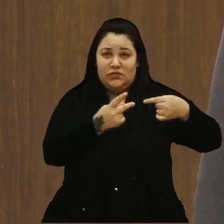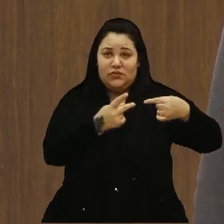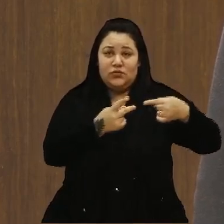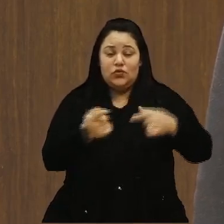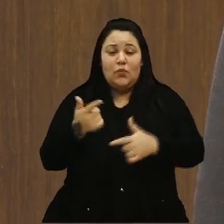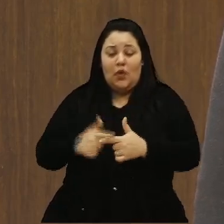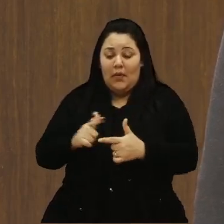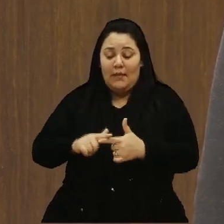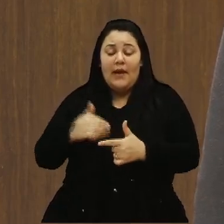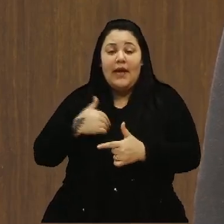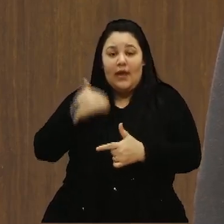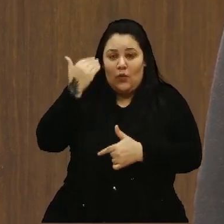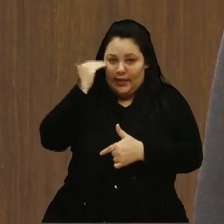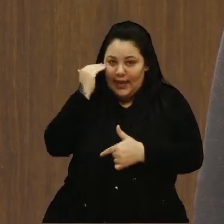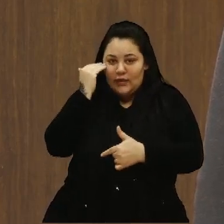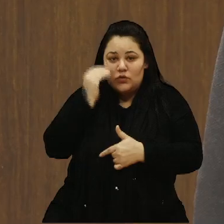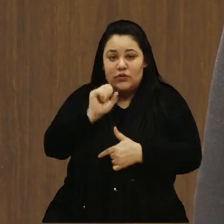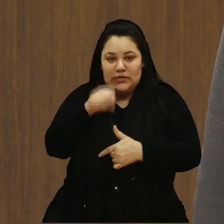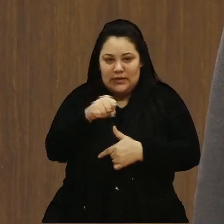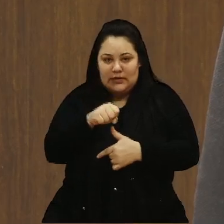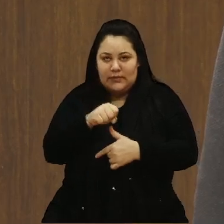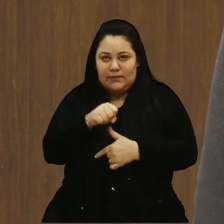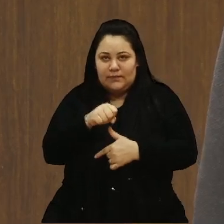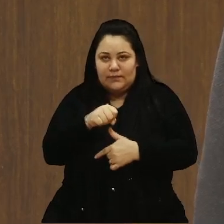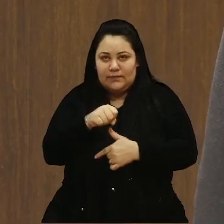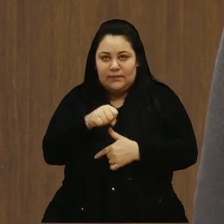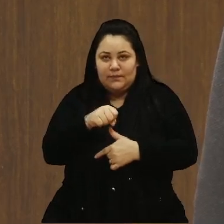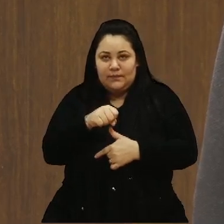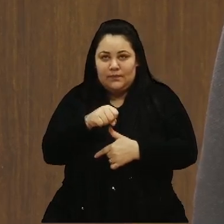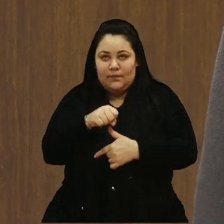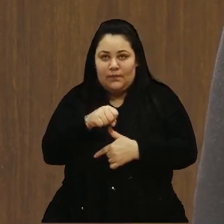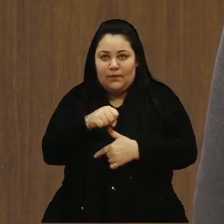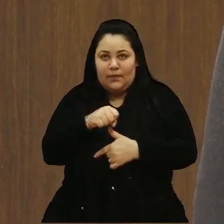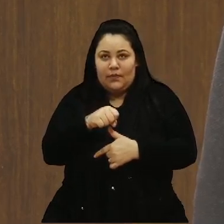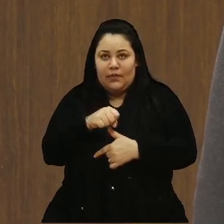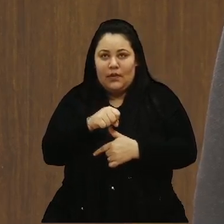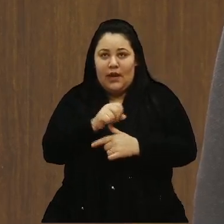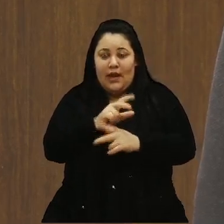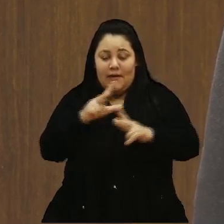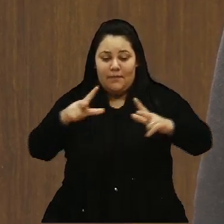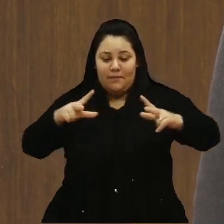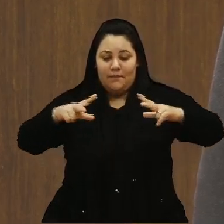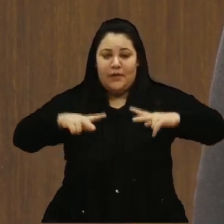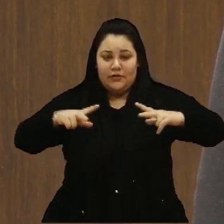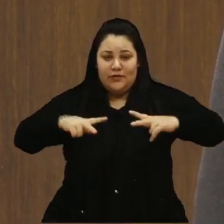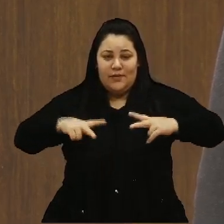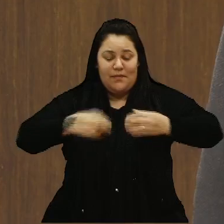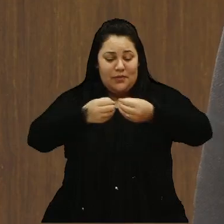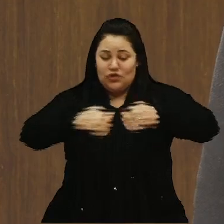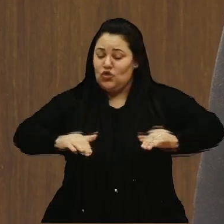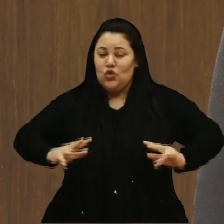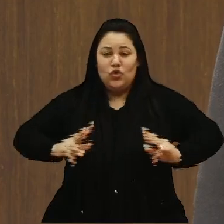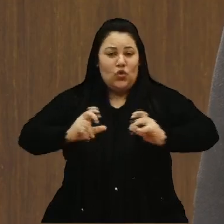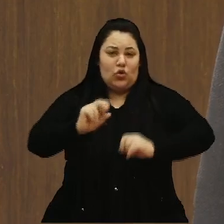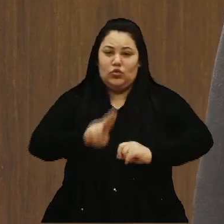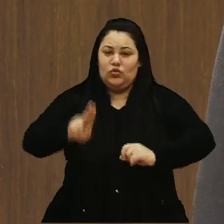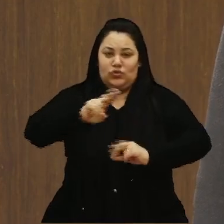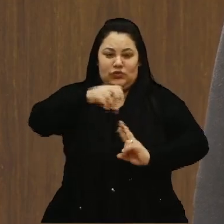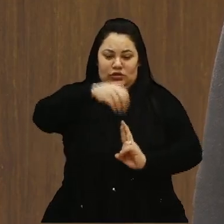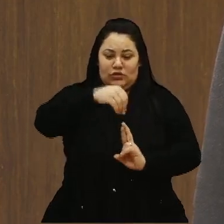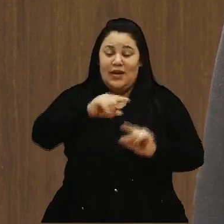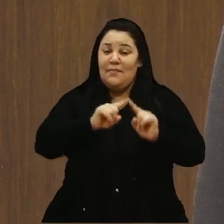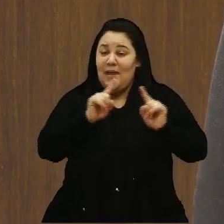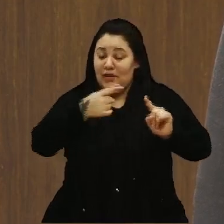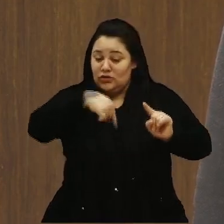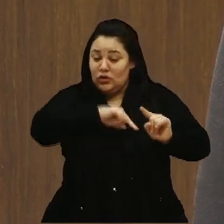Eu entendo que a privatização afundou a distribuição de energia. Mas, mais do que isso, vereador Caleb, nós concordamos